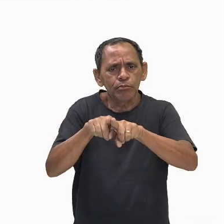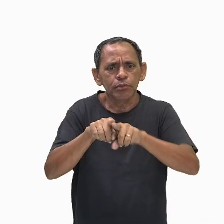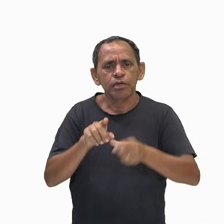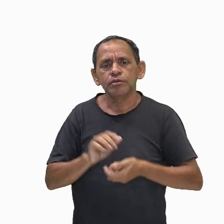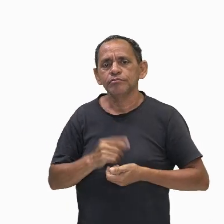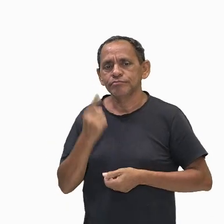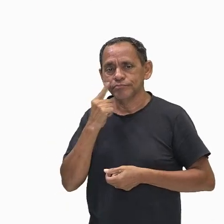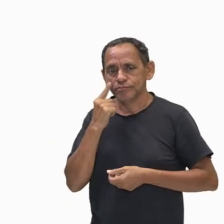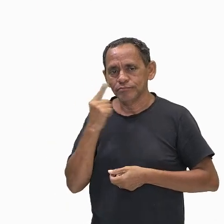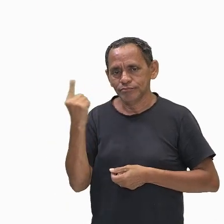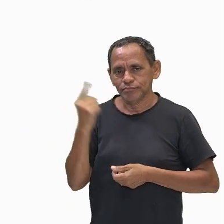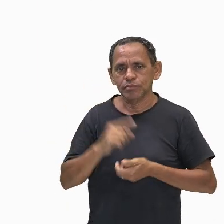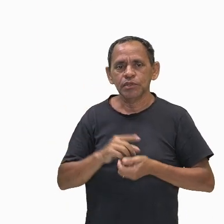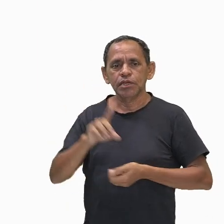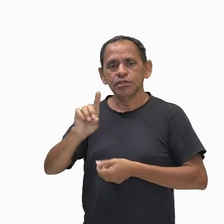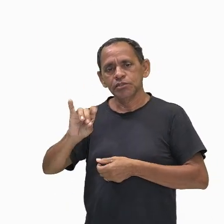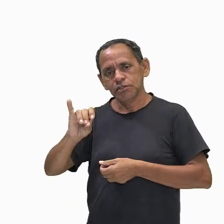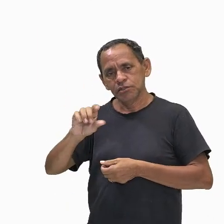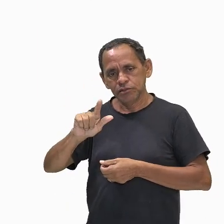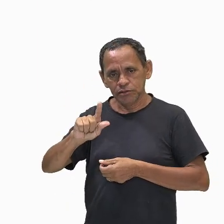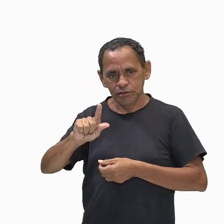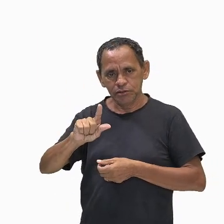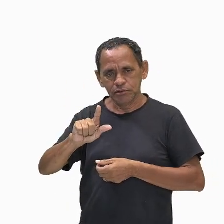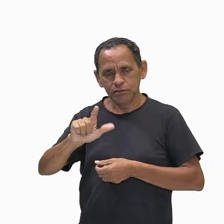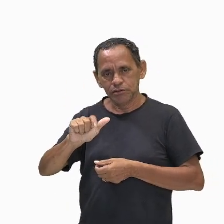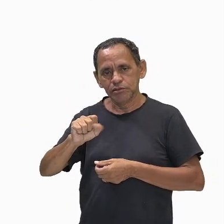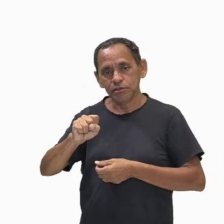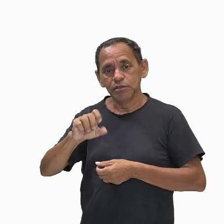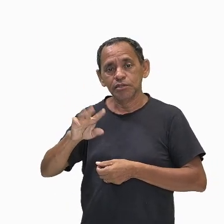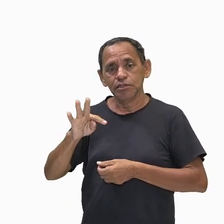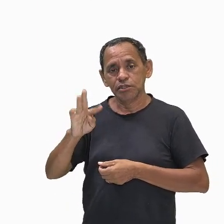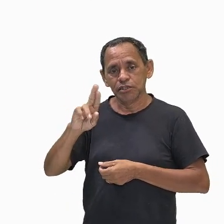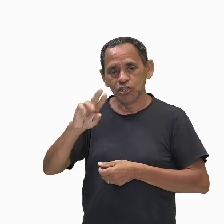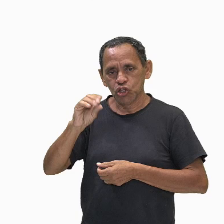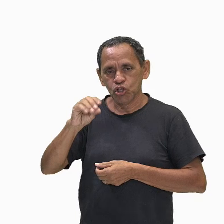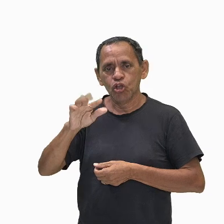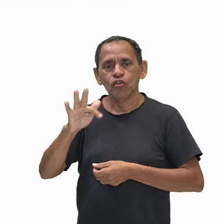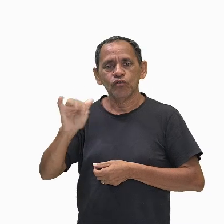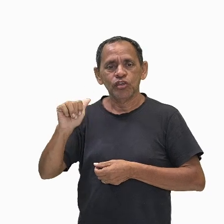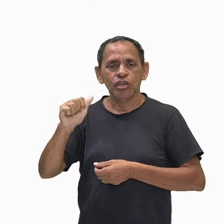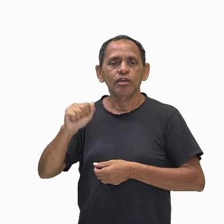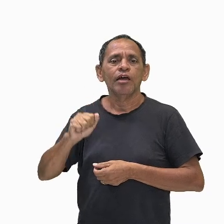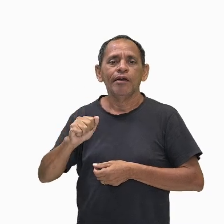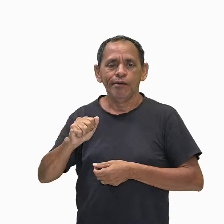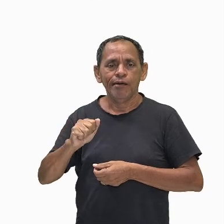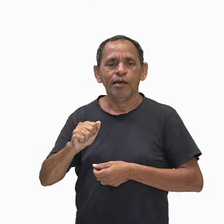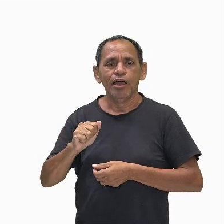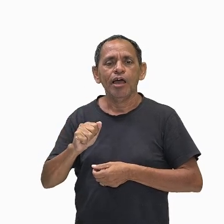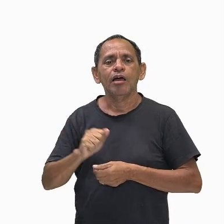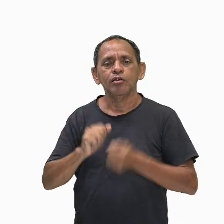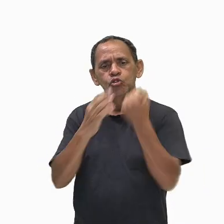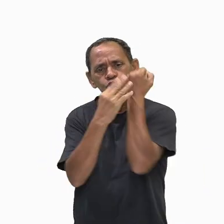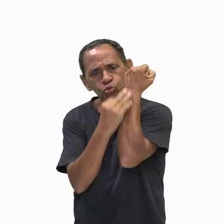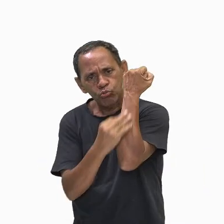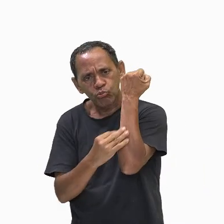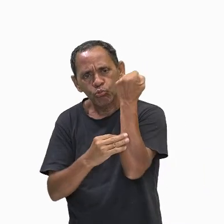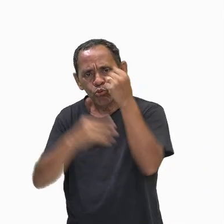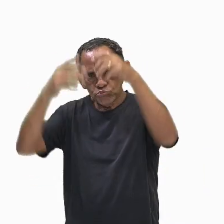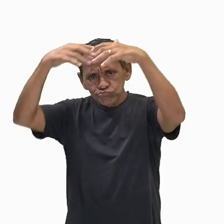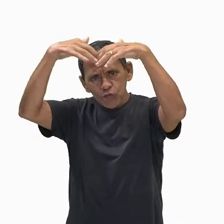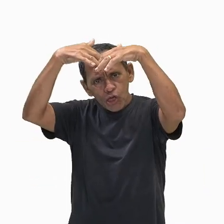de Duchenne, que é uma doença genética rara e hereditária, é uma doença neuromuscular degenerativa